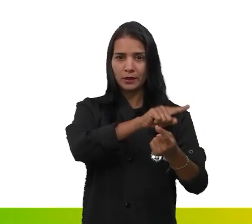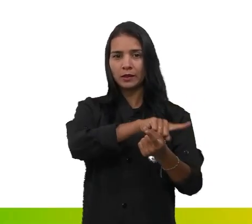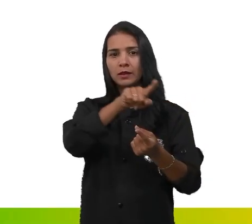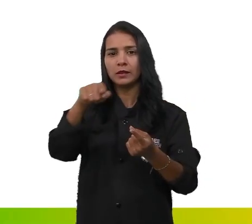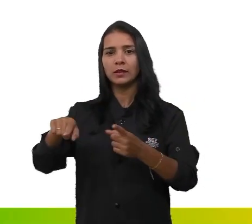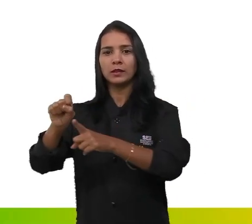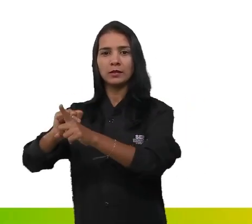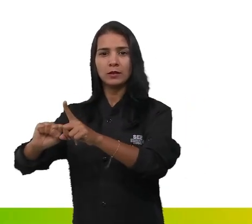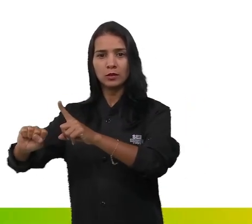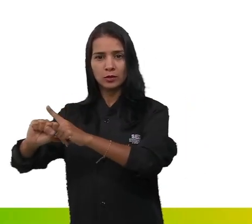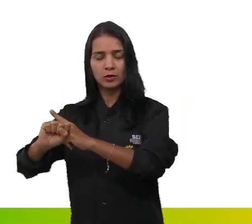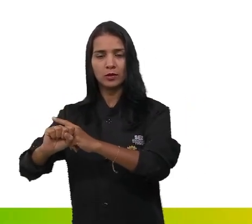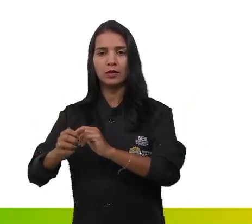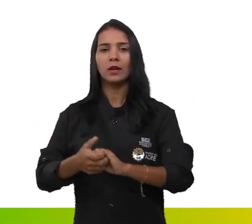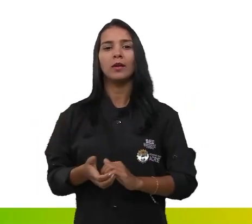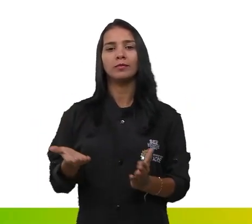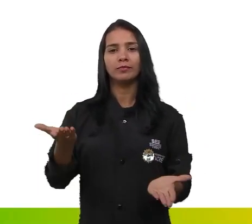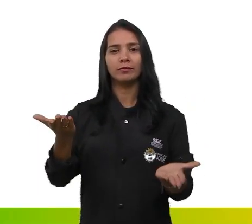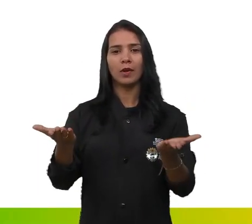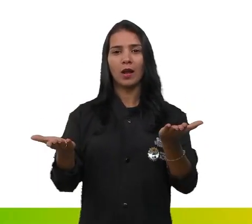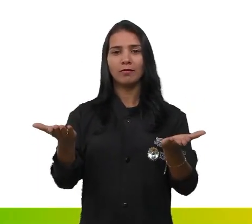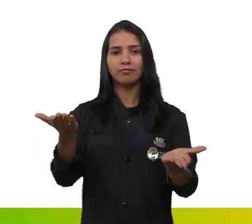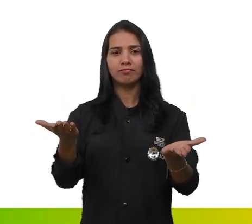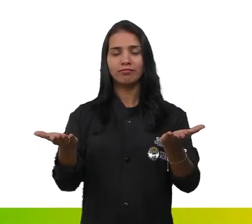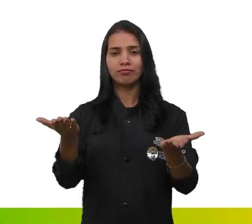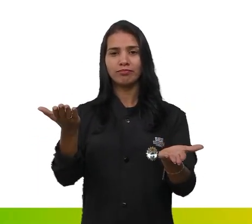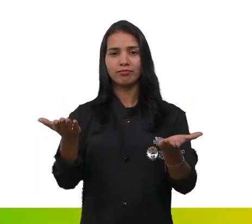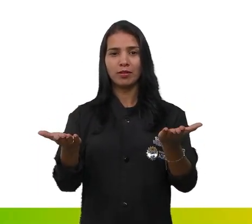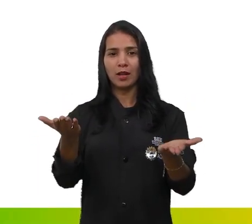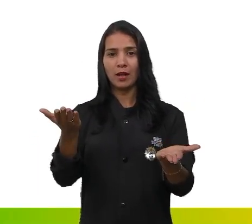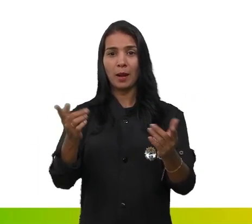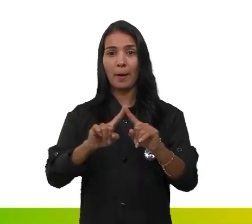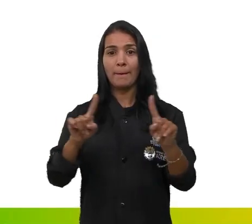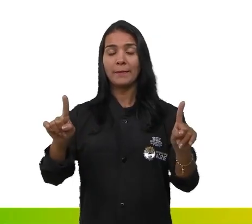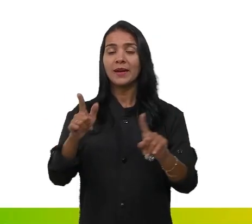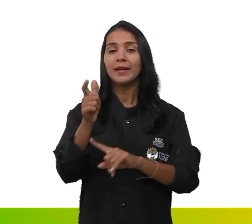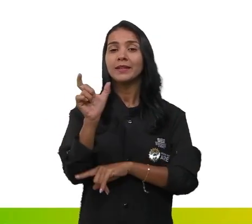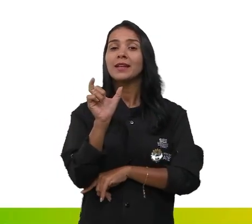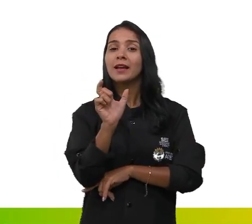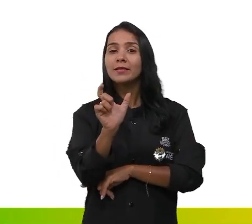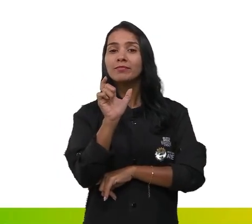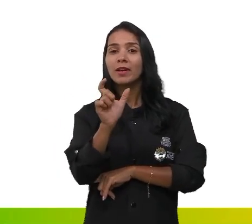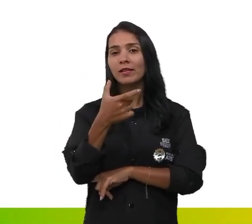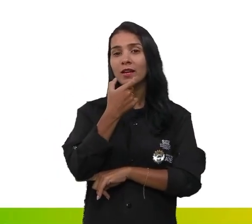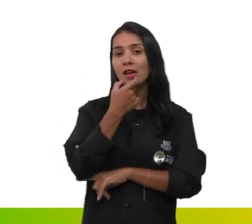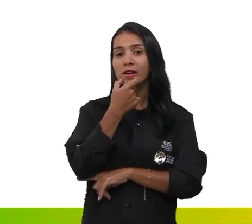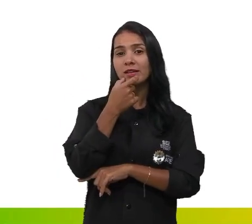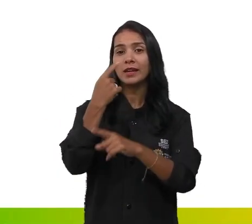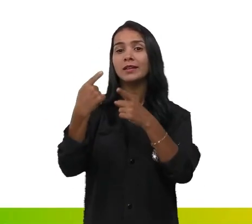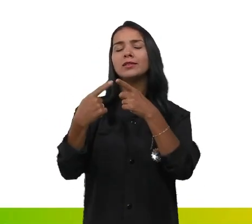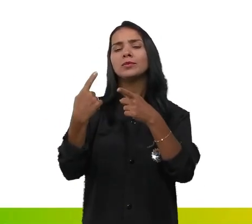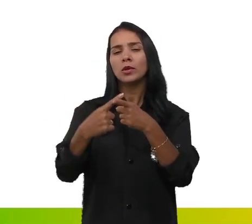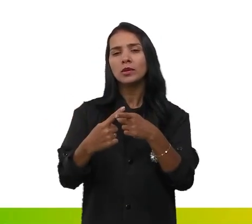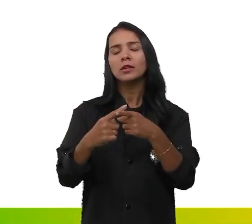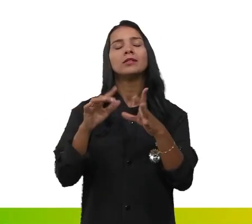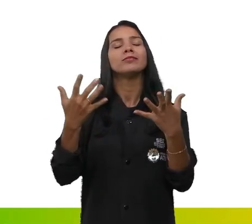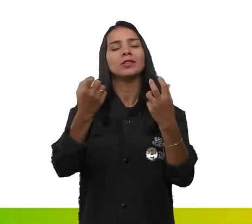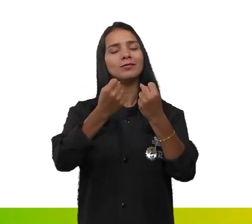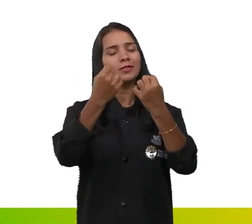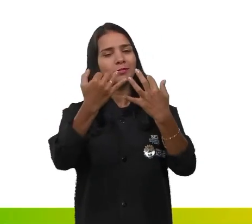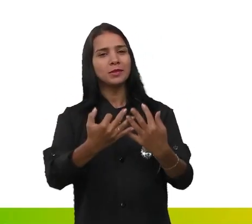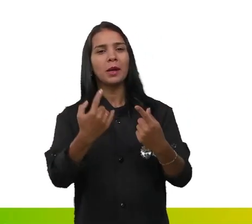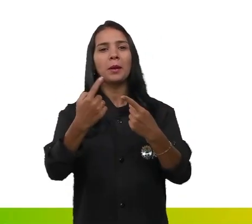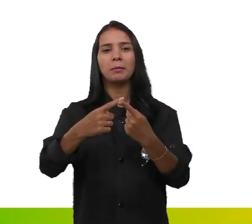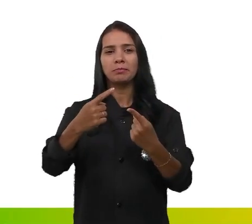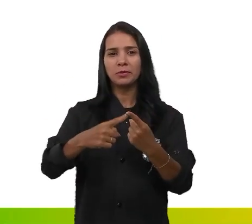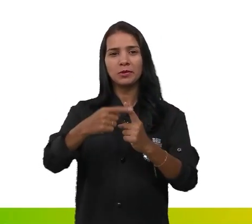Só lembrando, pessoal, essas duas palavras estão em inglês. Por quê? Porque é justamente uma imagem